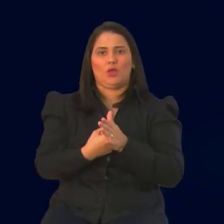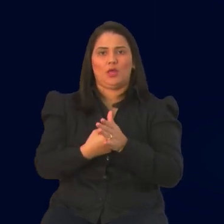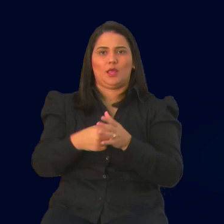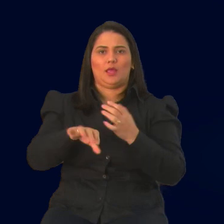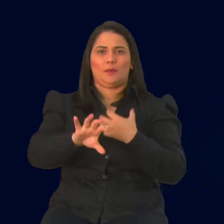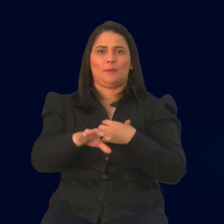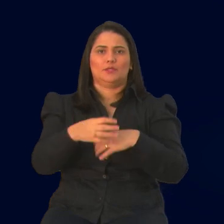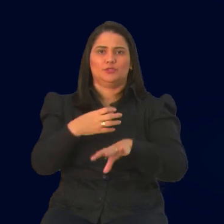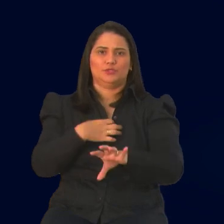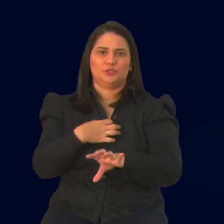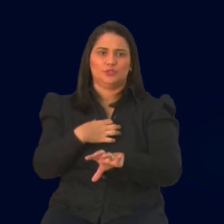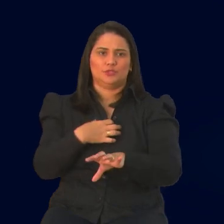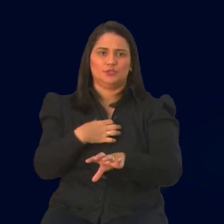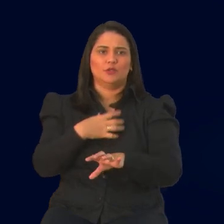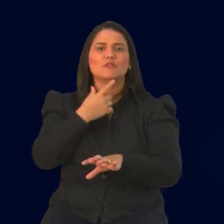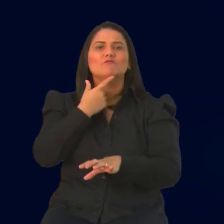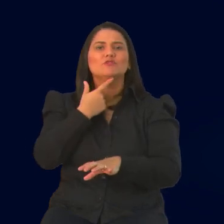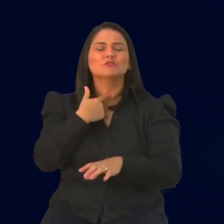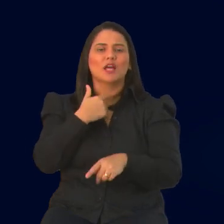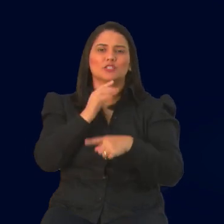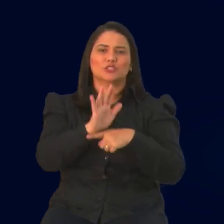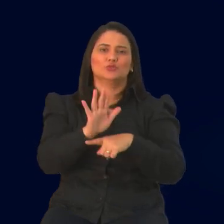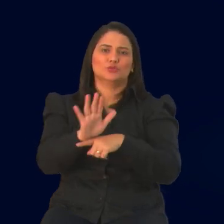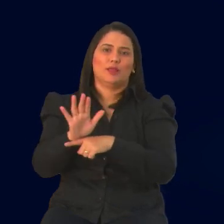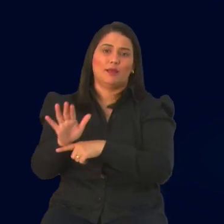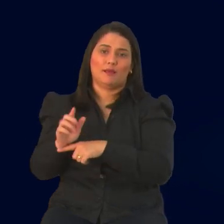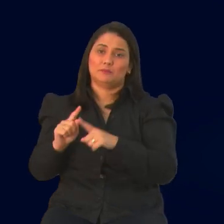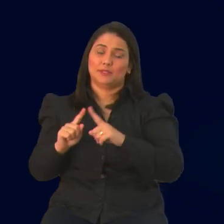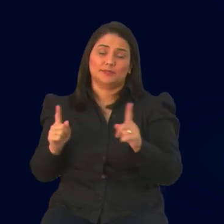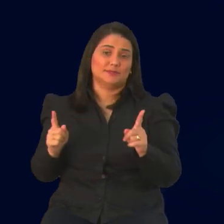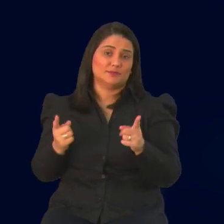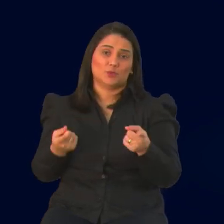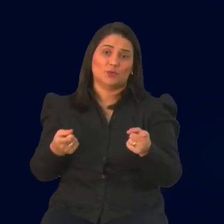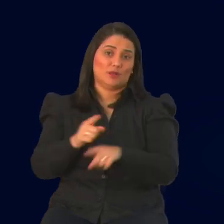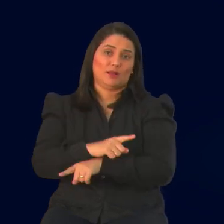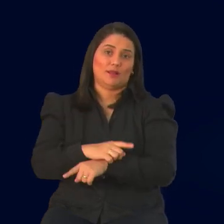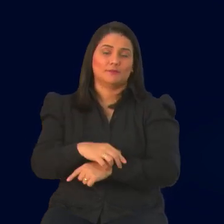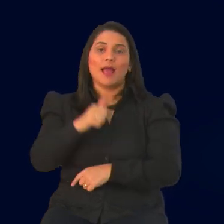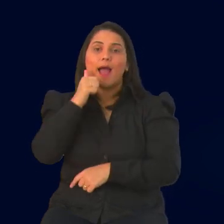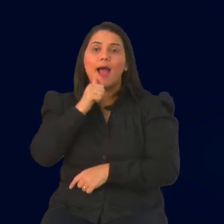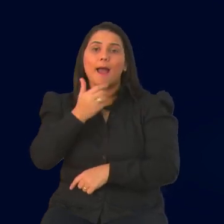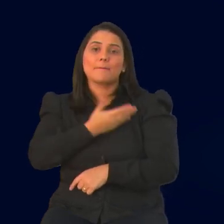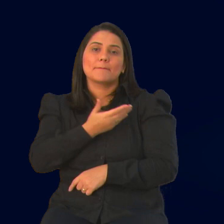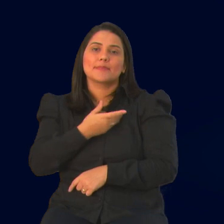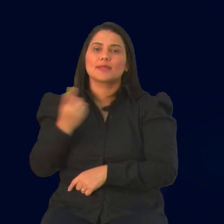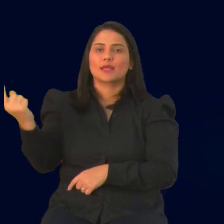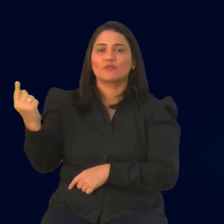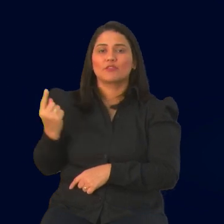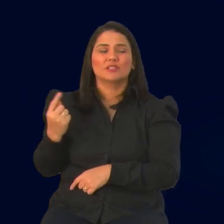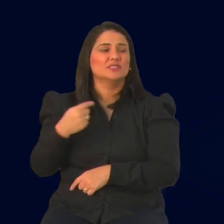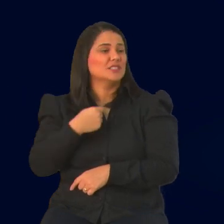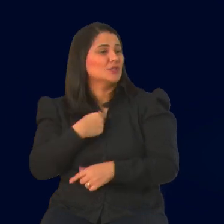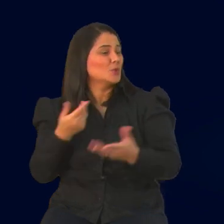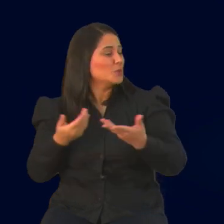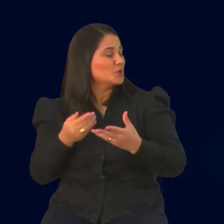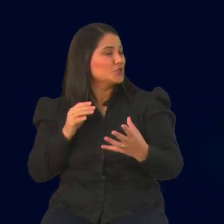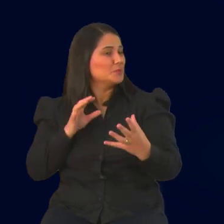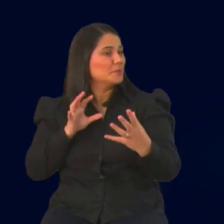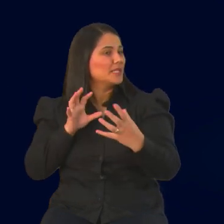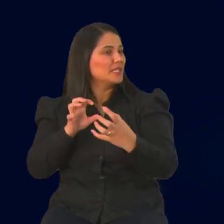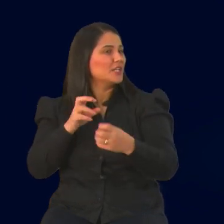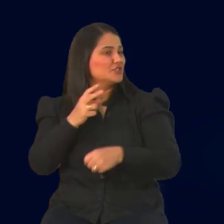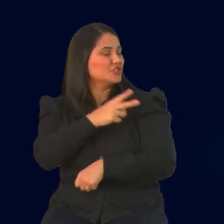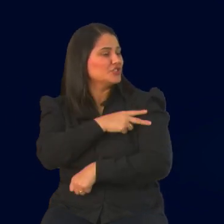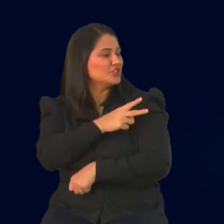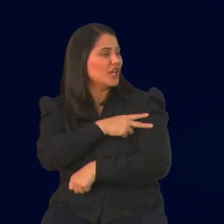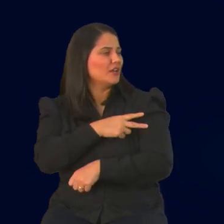ânsia de ajudar. Então, uma amiga vem conversar com vocês, nossa, briguei com meu chefe hoje.